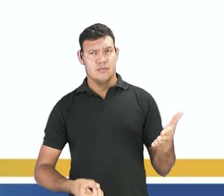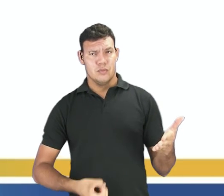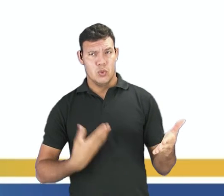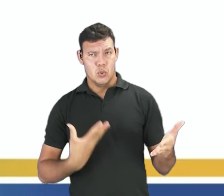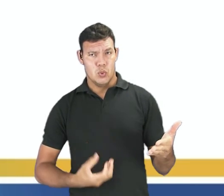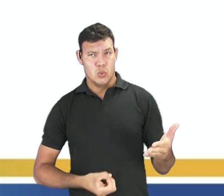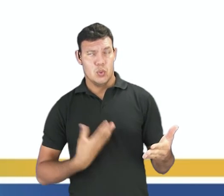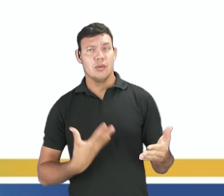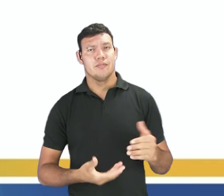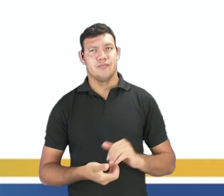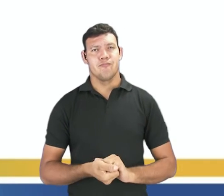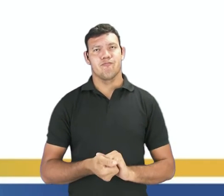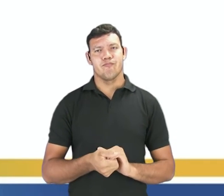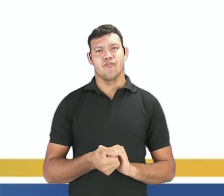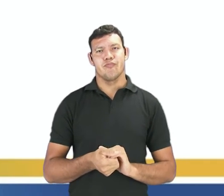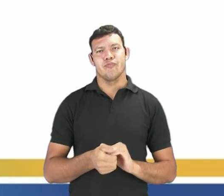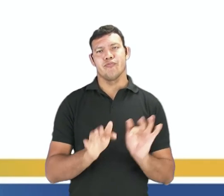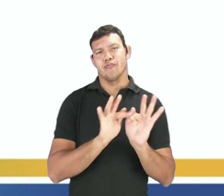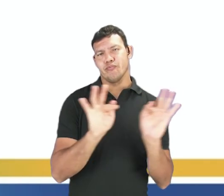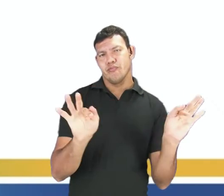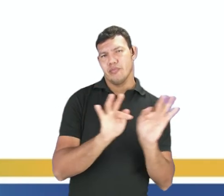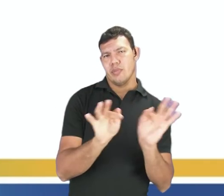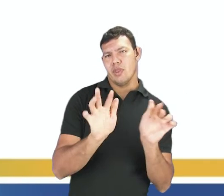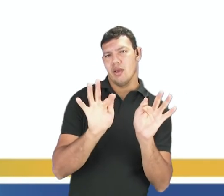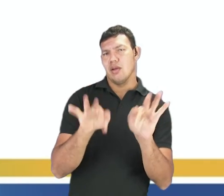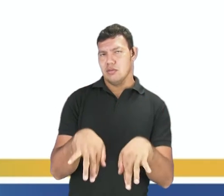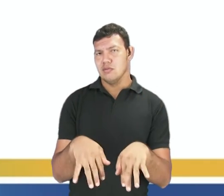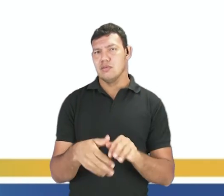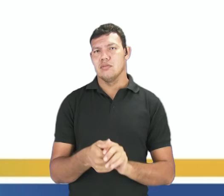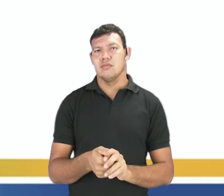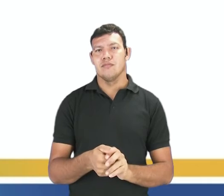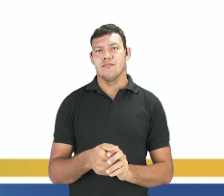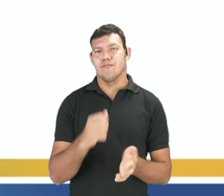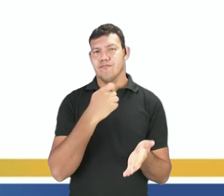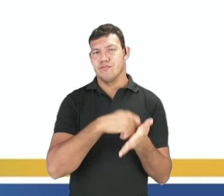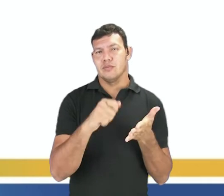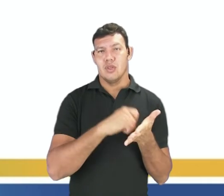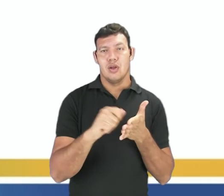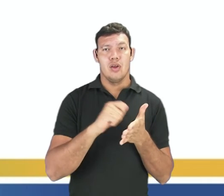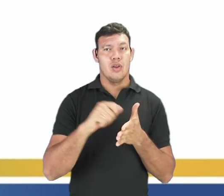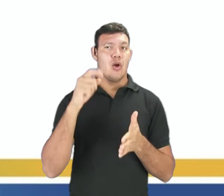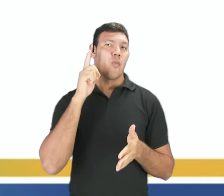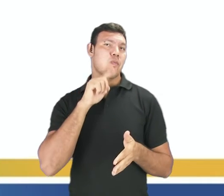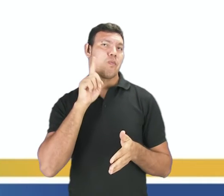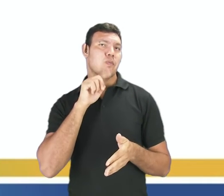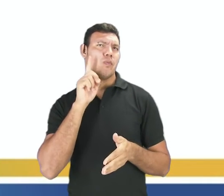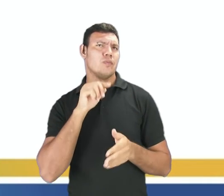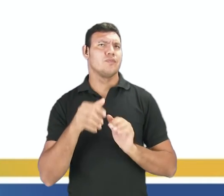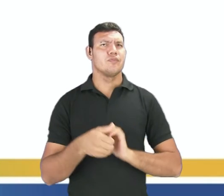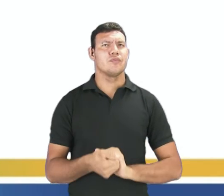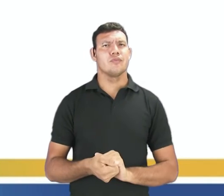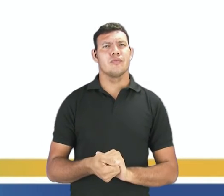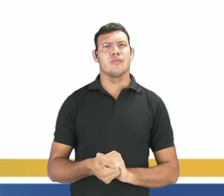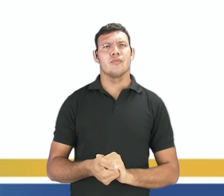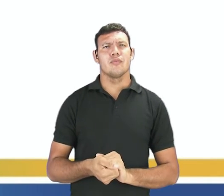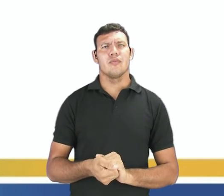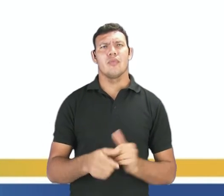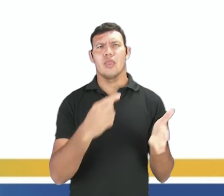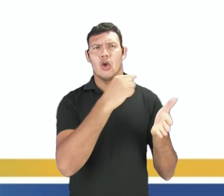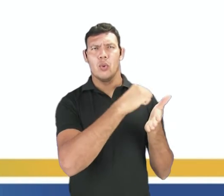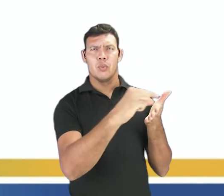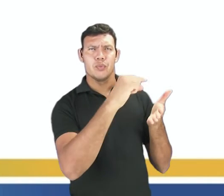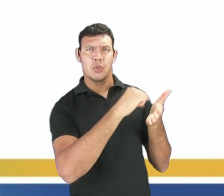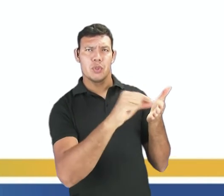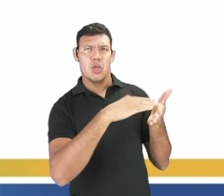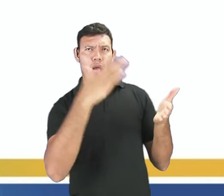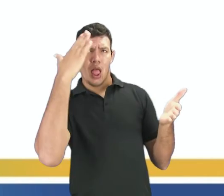versos finais do famoso poema The Road Not Taken, do poeta americano Robert Frost. Levando em consideração que a vida é comumente